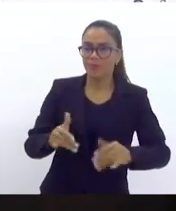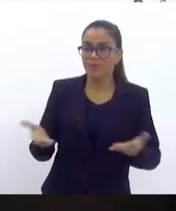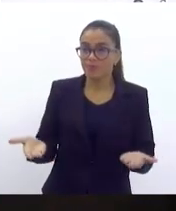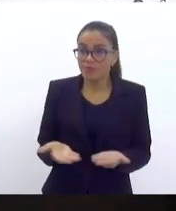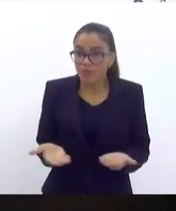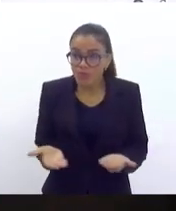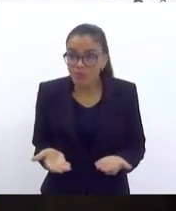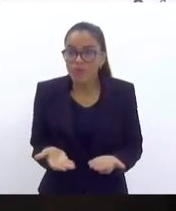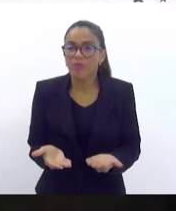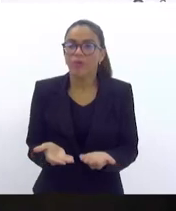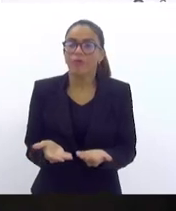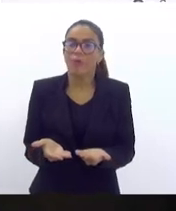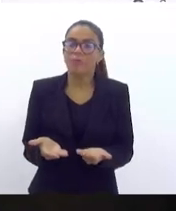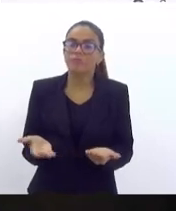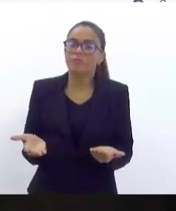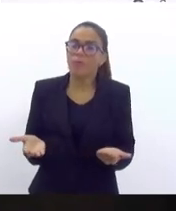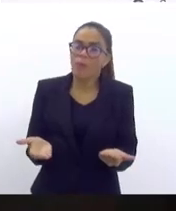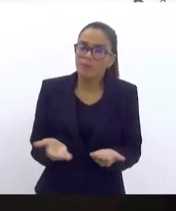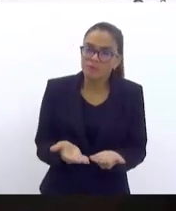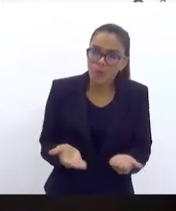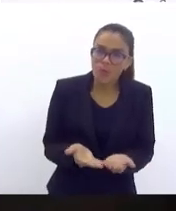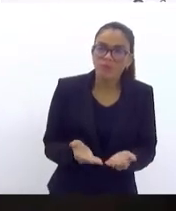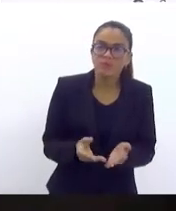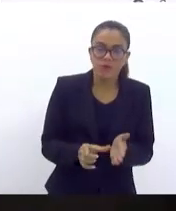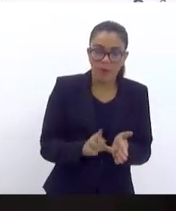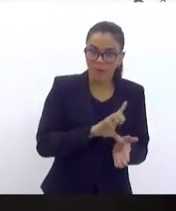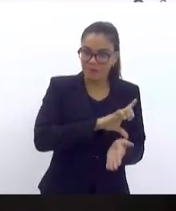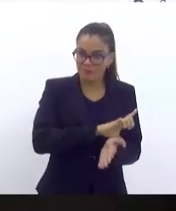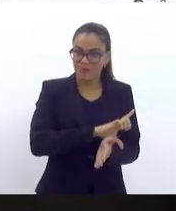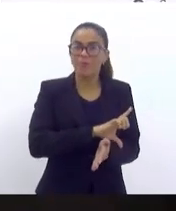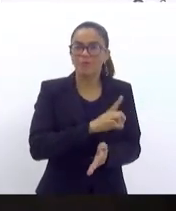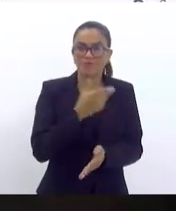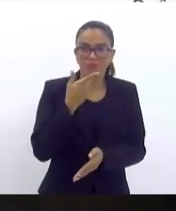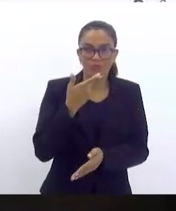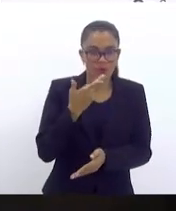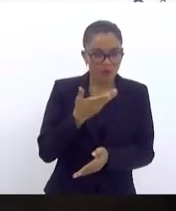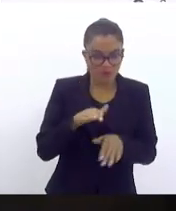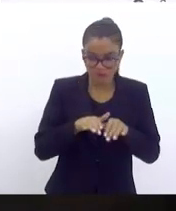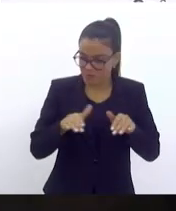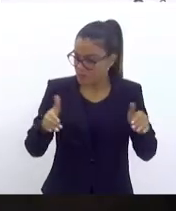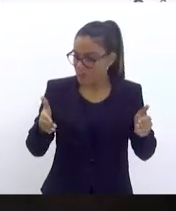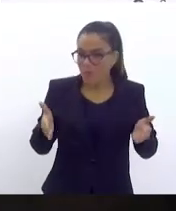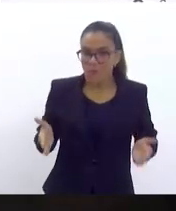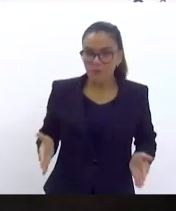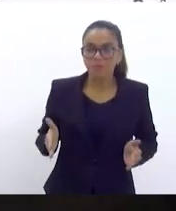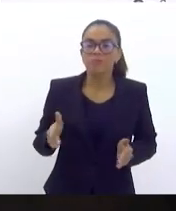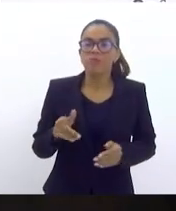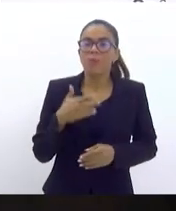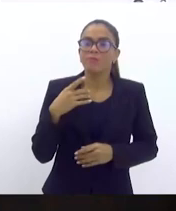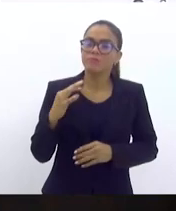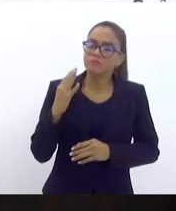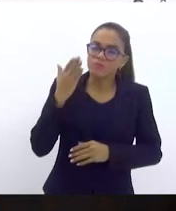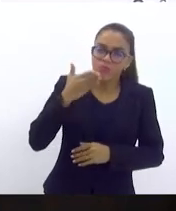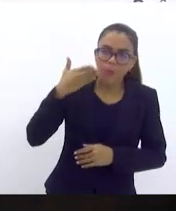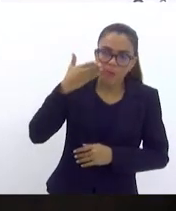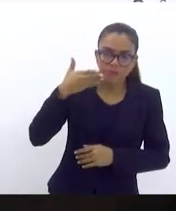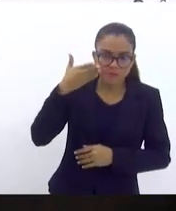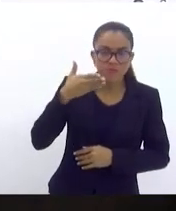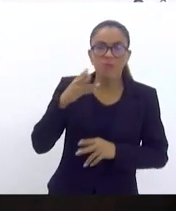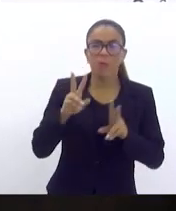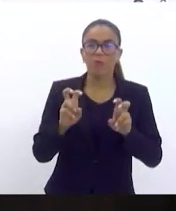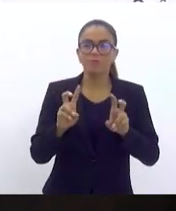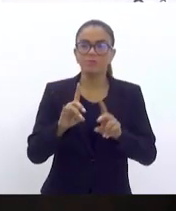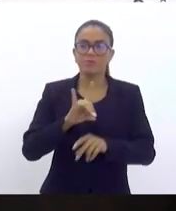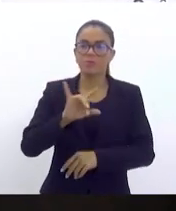hoje como já me antecederam aqui nessa nessa mesa em suas falas sobre